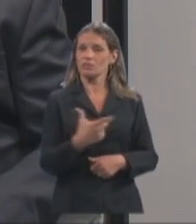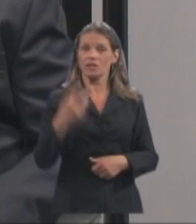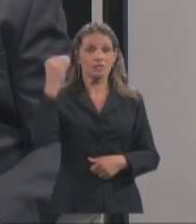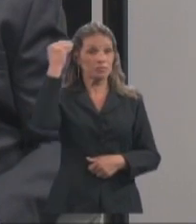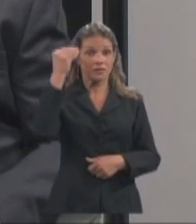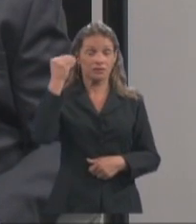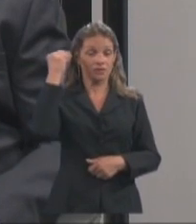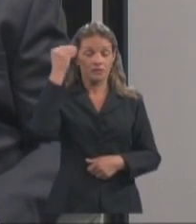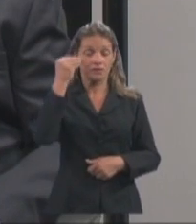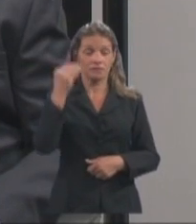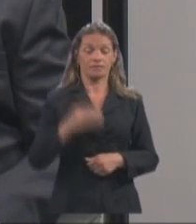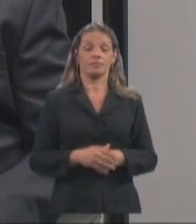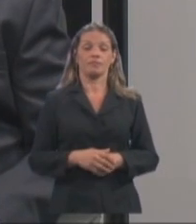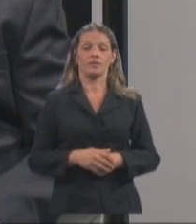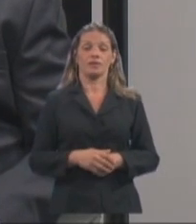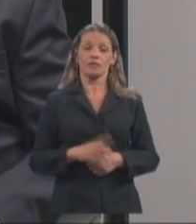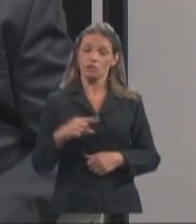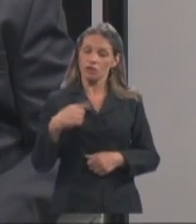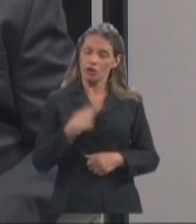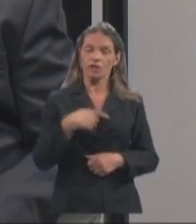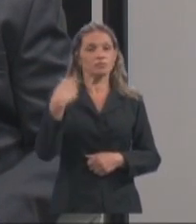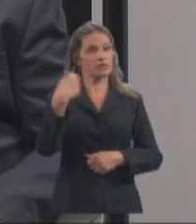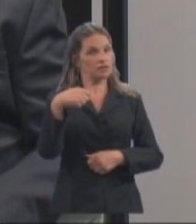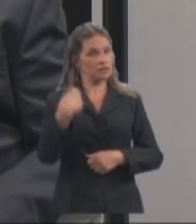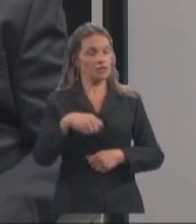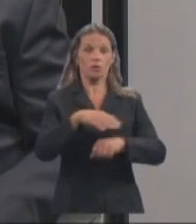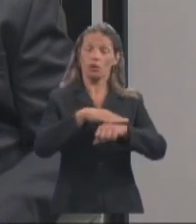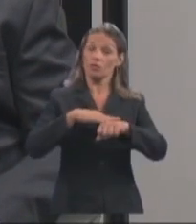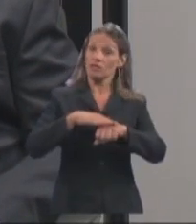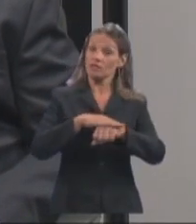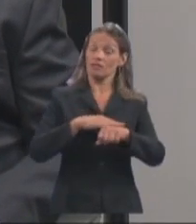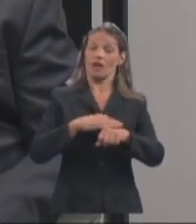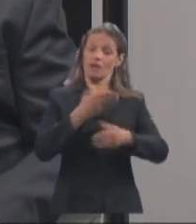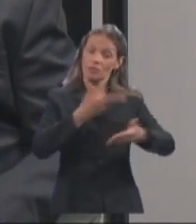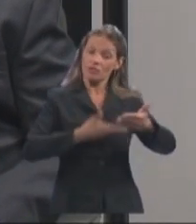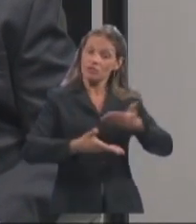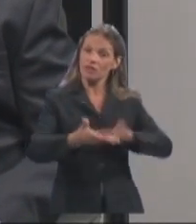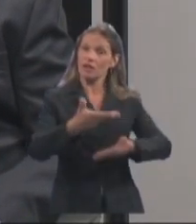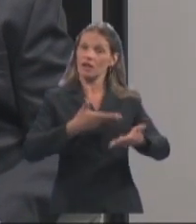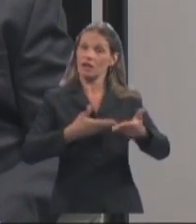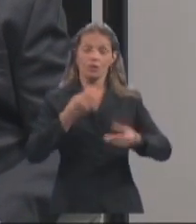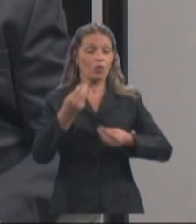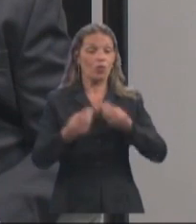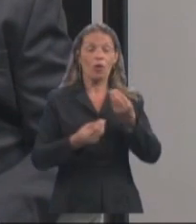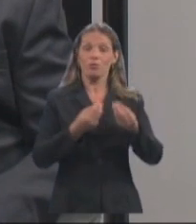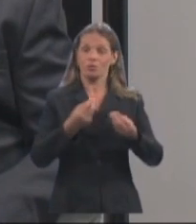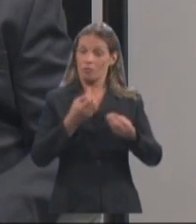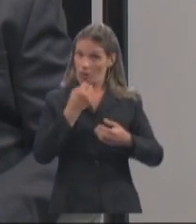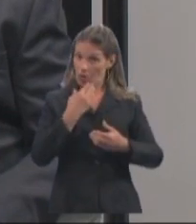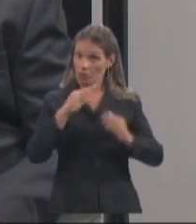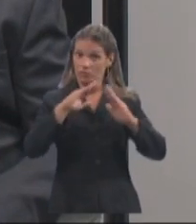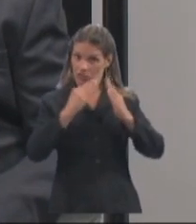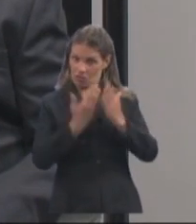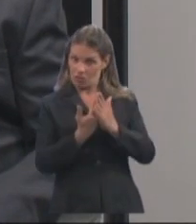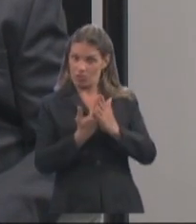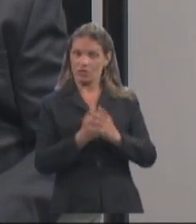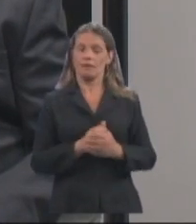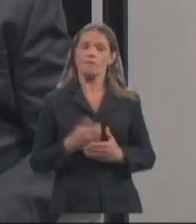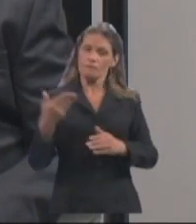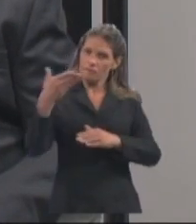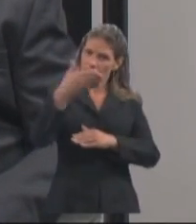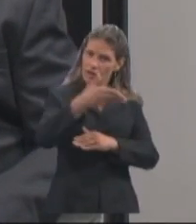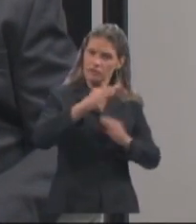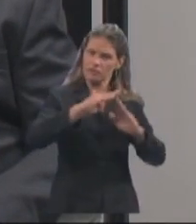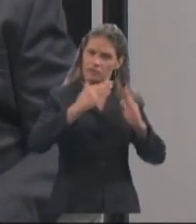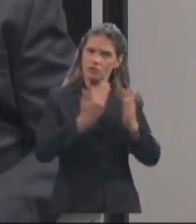são totalmente inexperientes né então a gente precisa conversar compartilhar saber como é que tá na escola vai